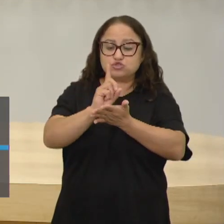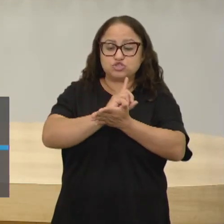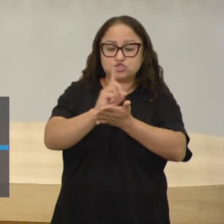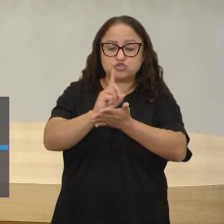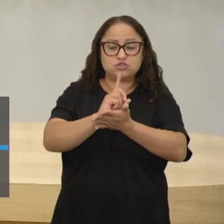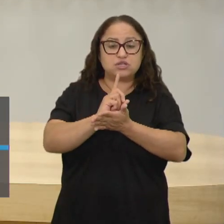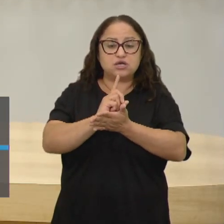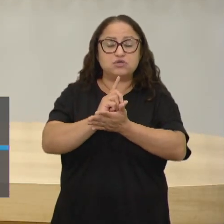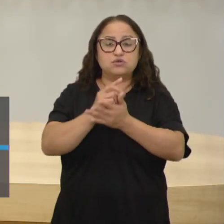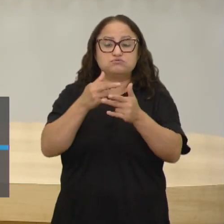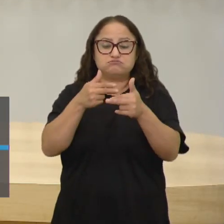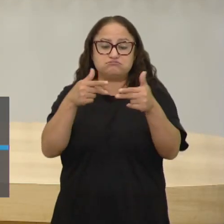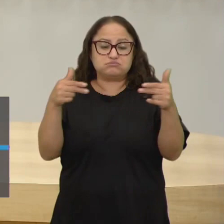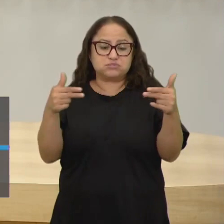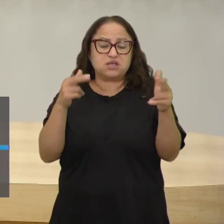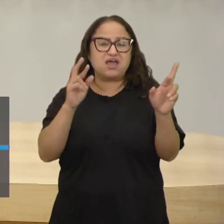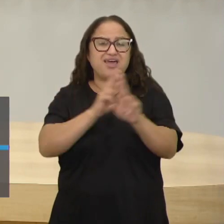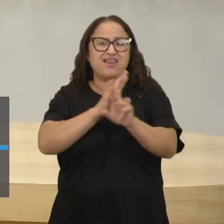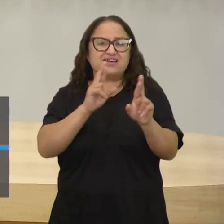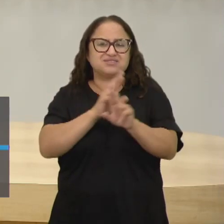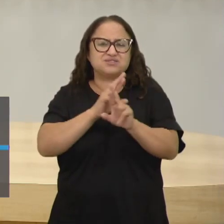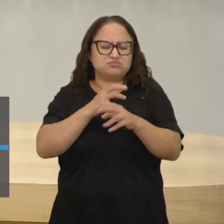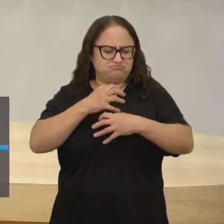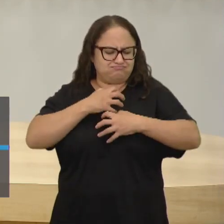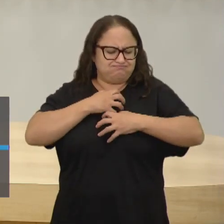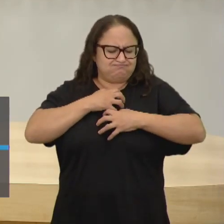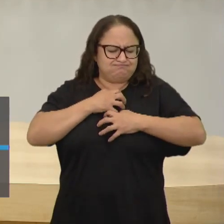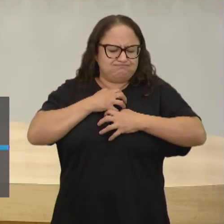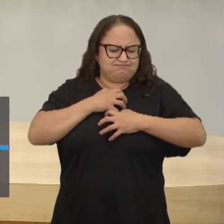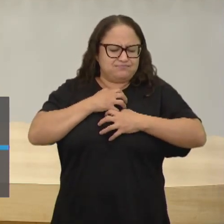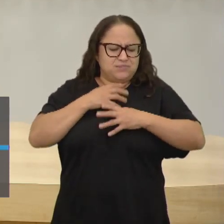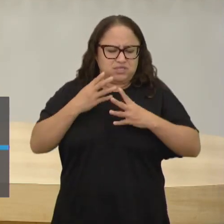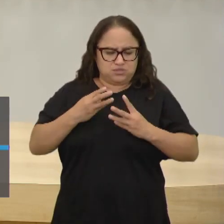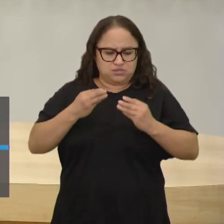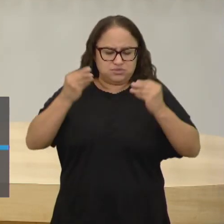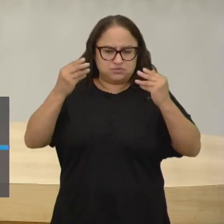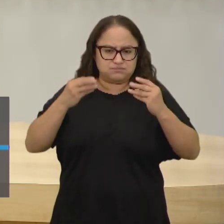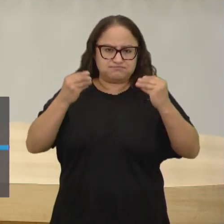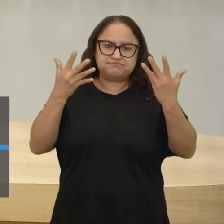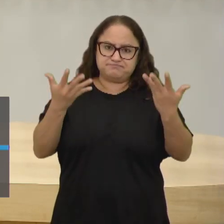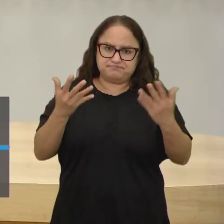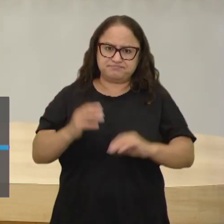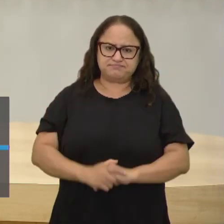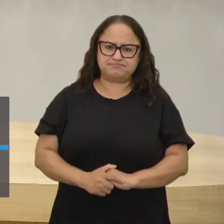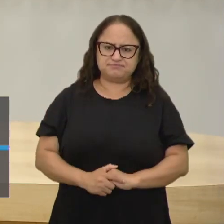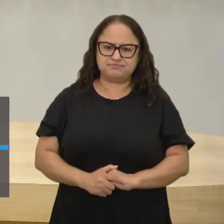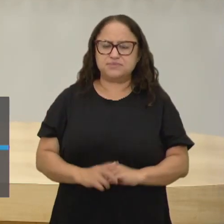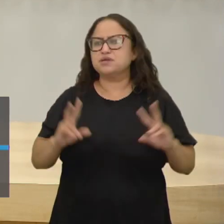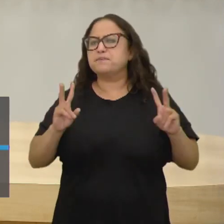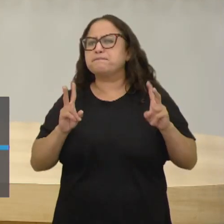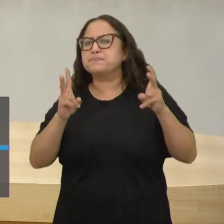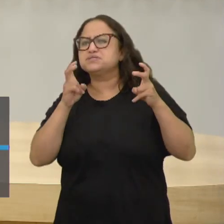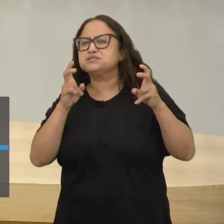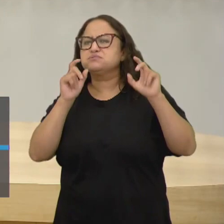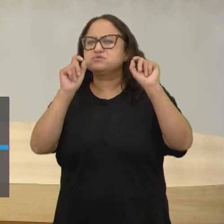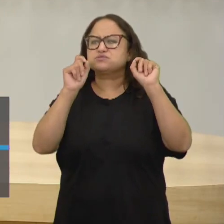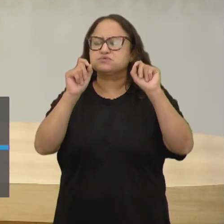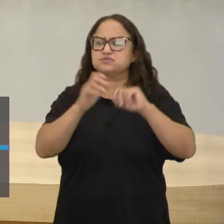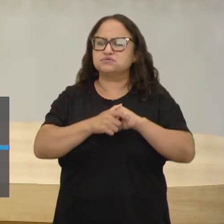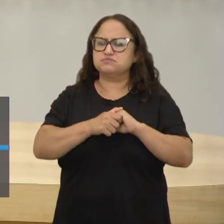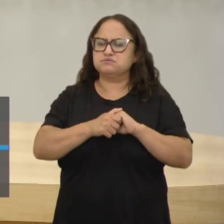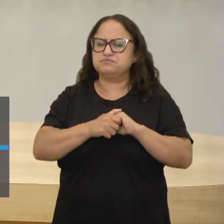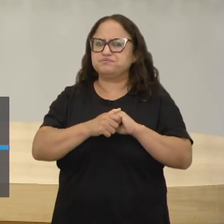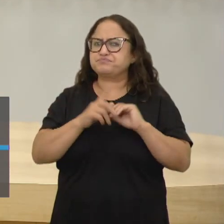filosofia coisas relacionadas aos sentimentos, à subjetividade. O Voltaire percebe, né,